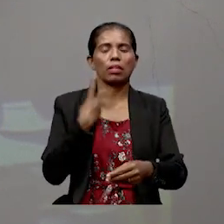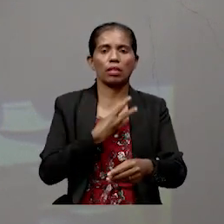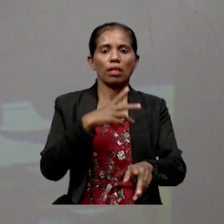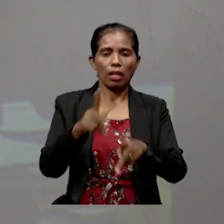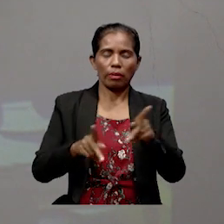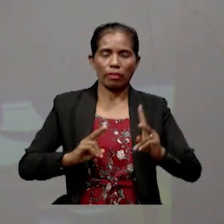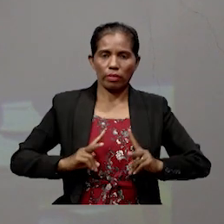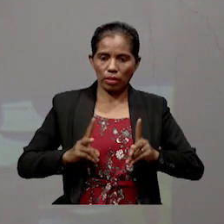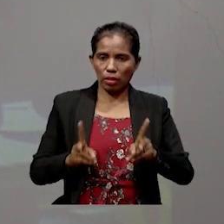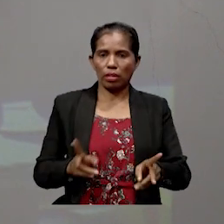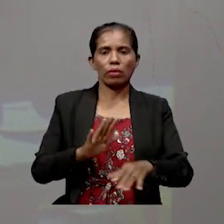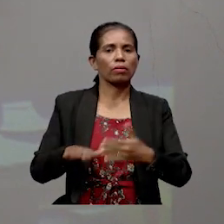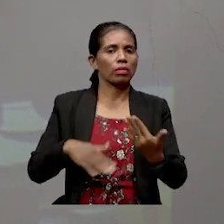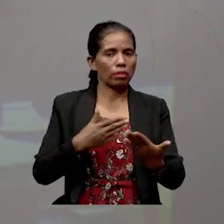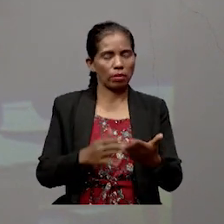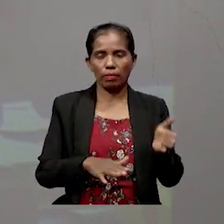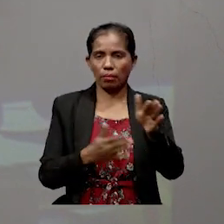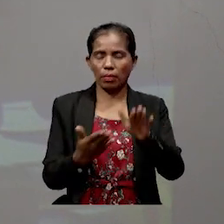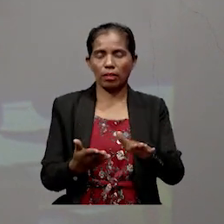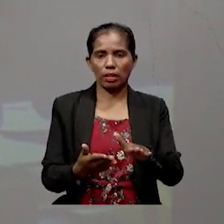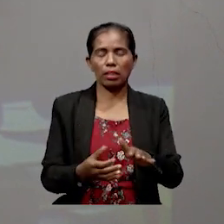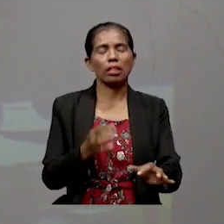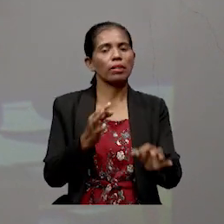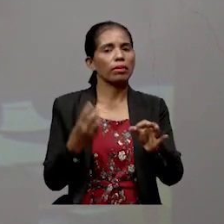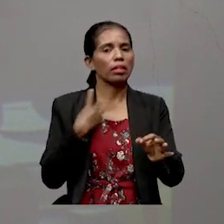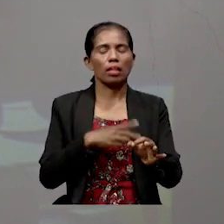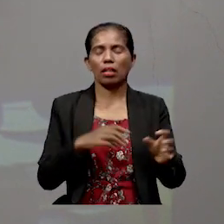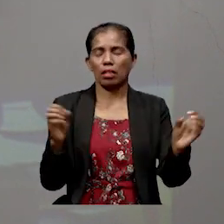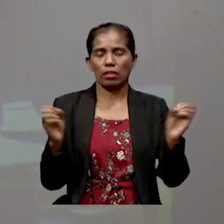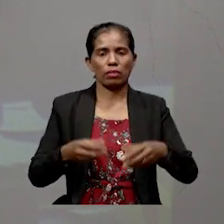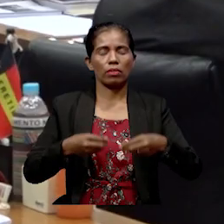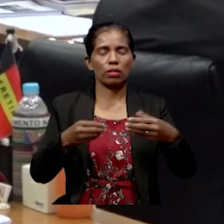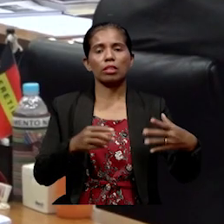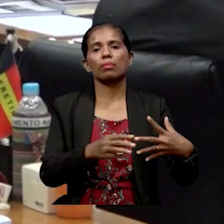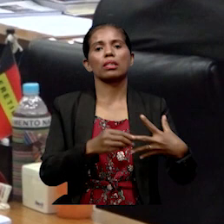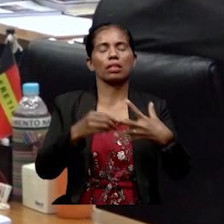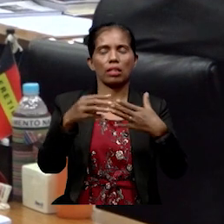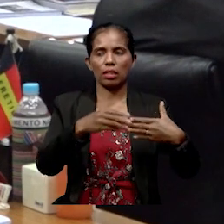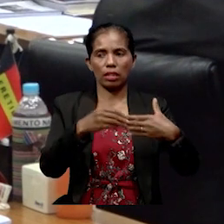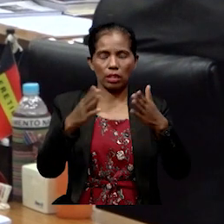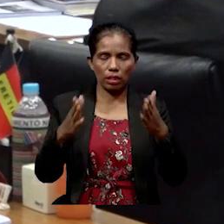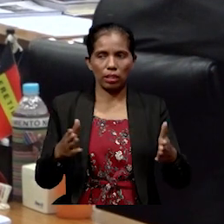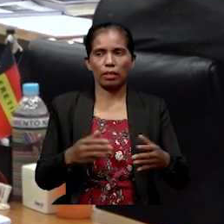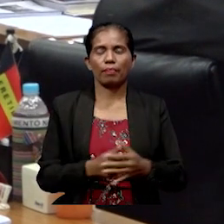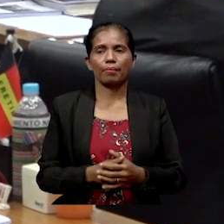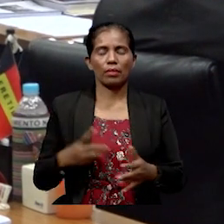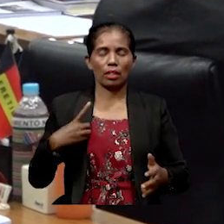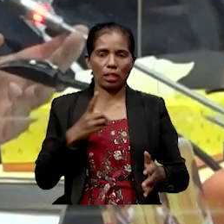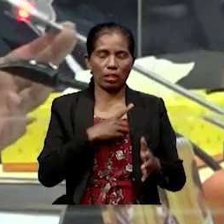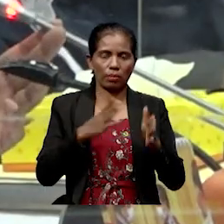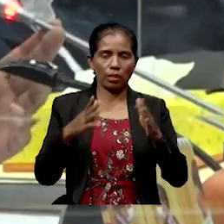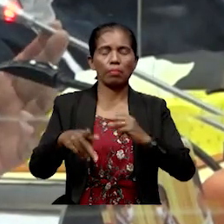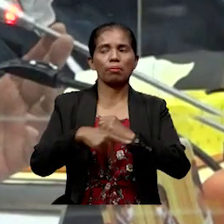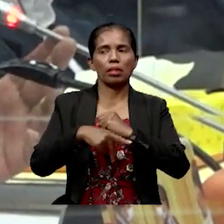Sema katu fo selaita liliu i tene lider sirne. Nunemos deputado bancada